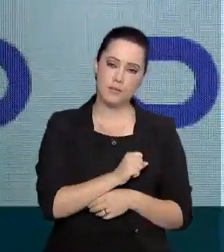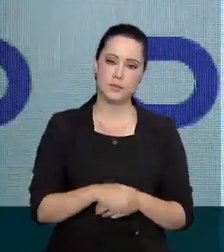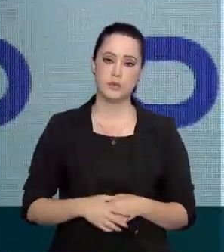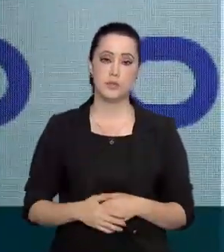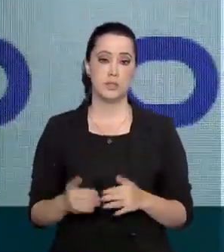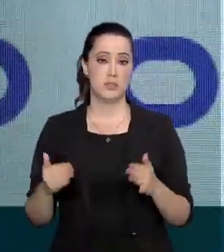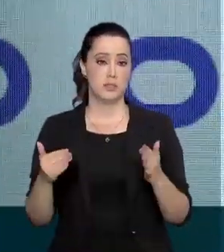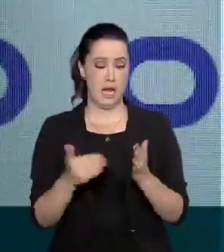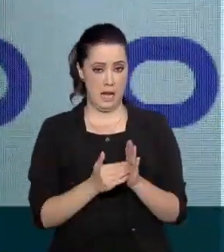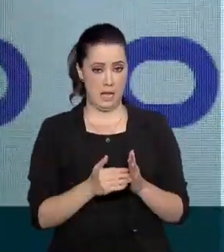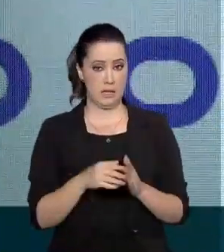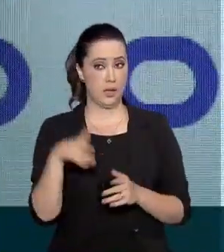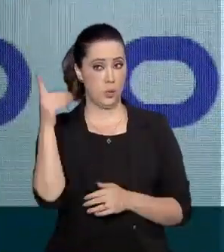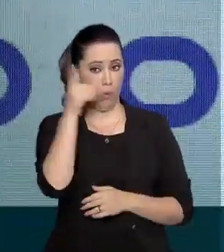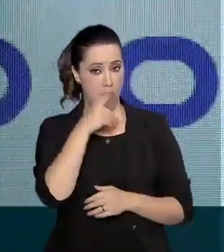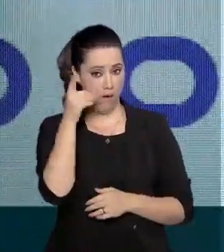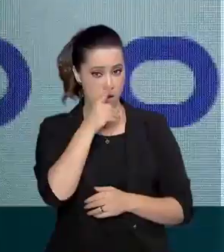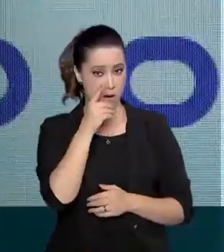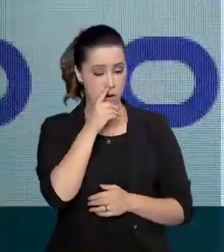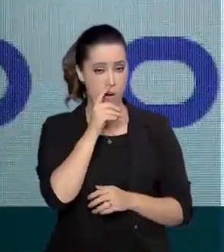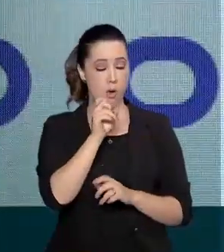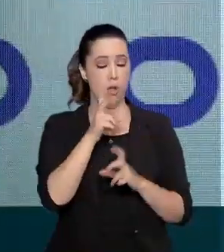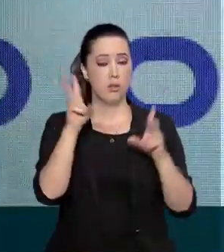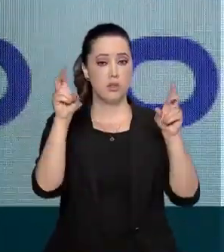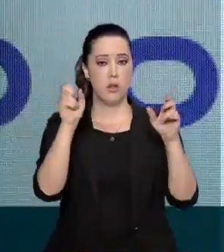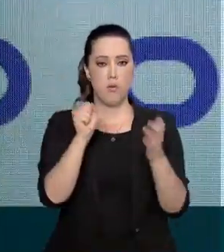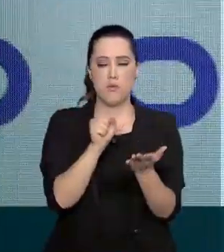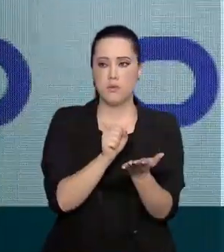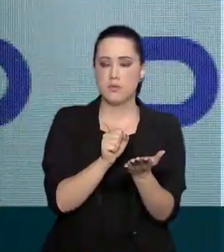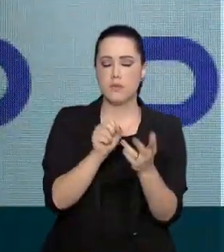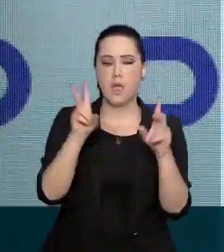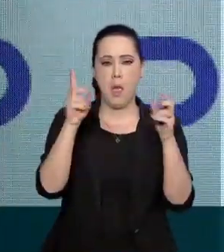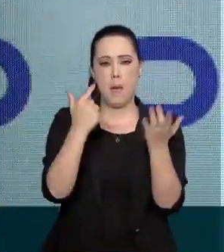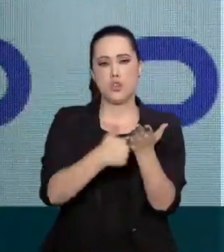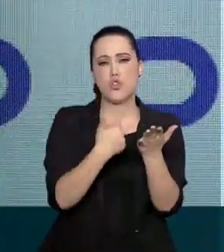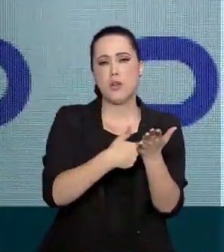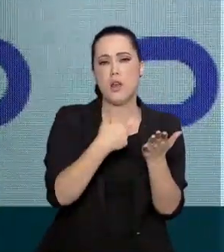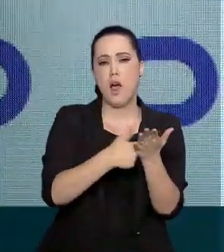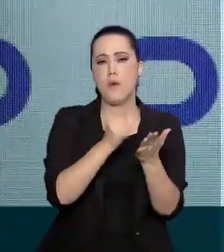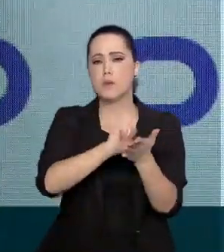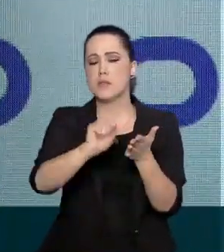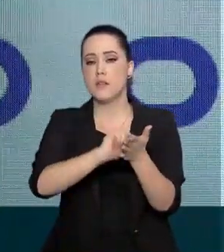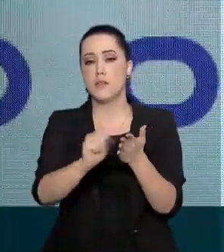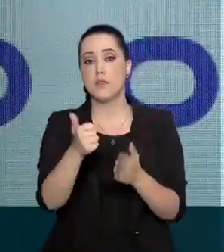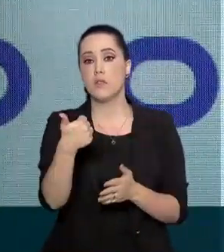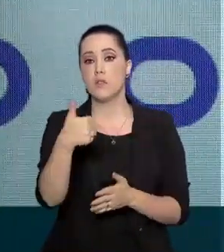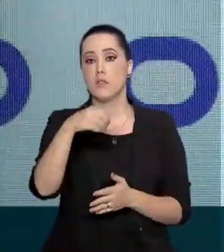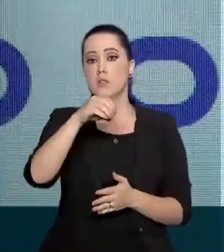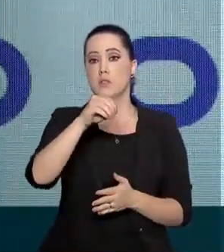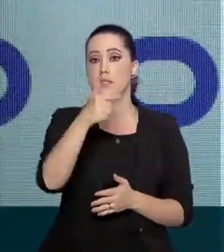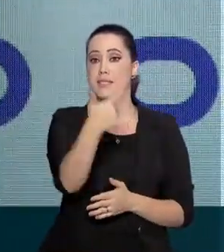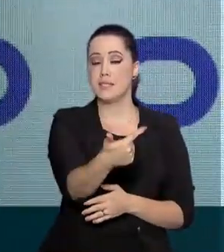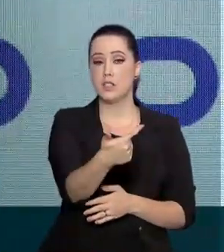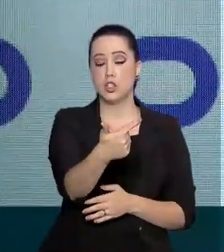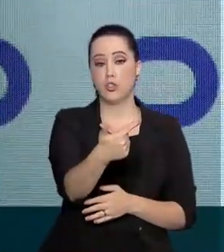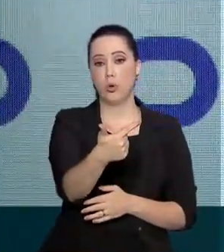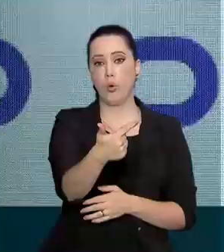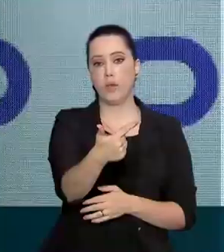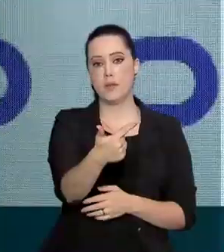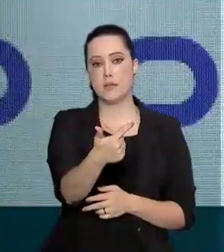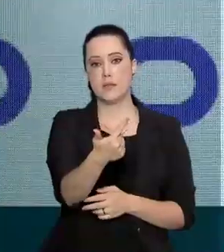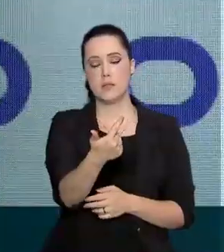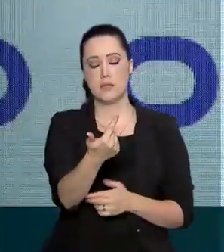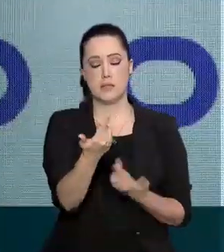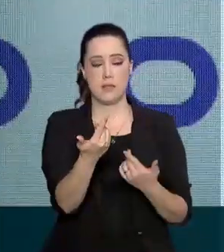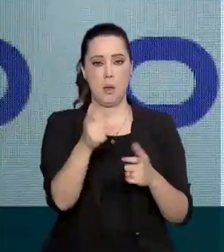até sobre a matéria de domingo sobre 102 parentes, eu queria dizer à imprensa que eu não sou o Deus Príapo.